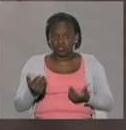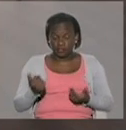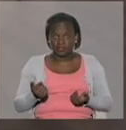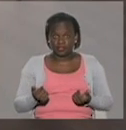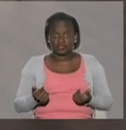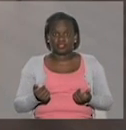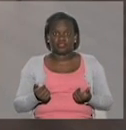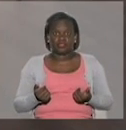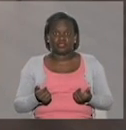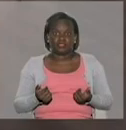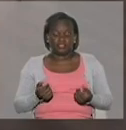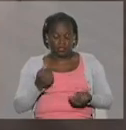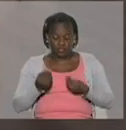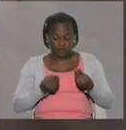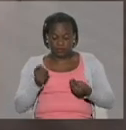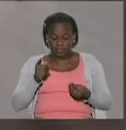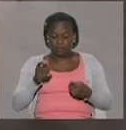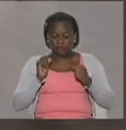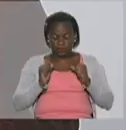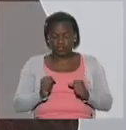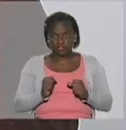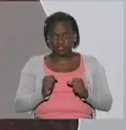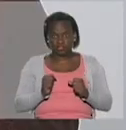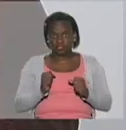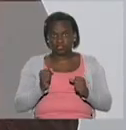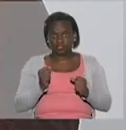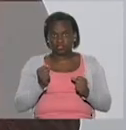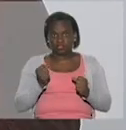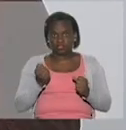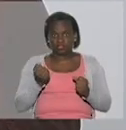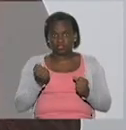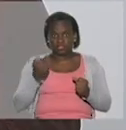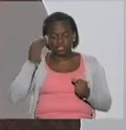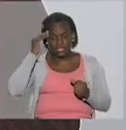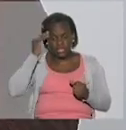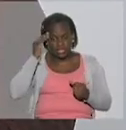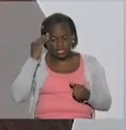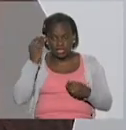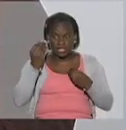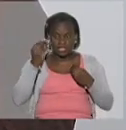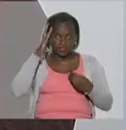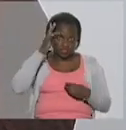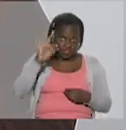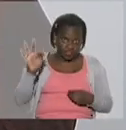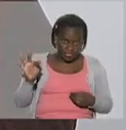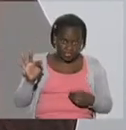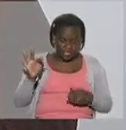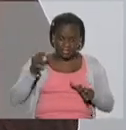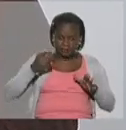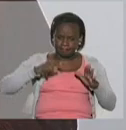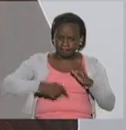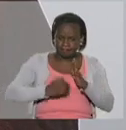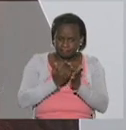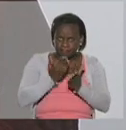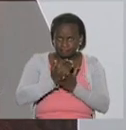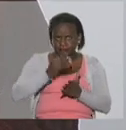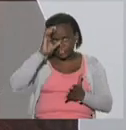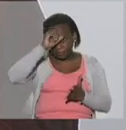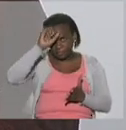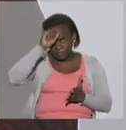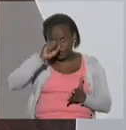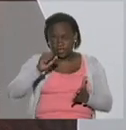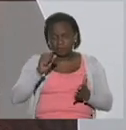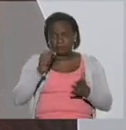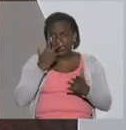nesse jovem, né, em como ele pode entender um pouco de filosofia, penetrar nesse mundo